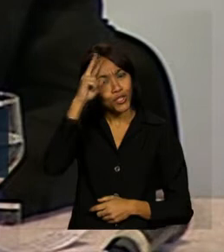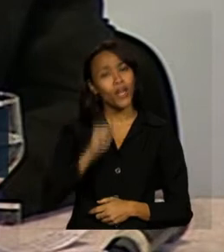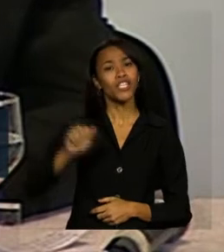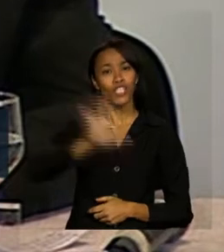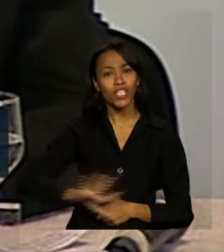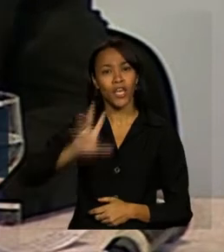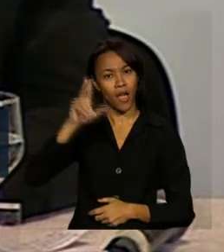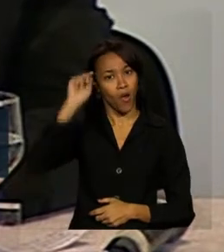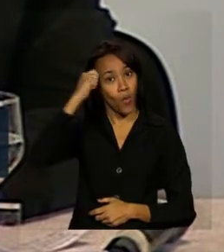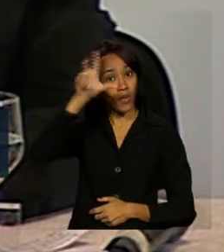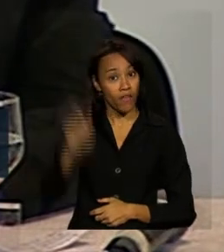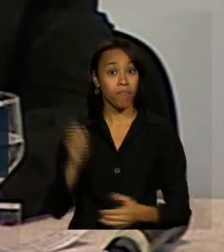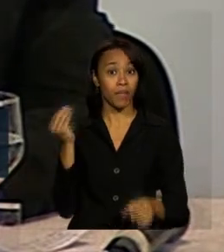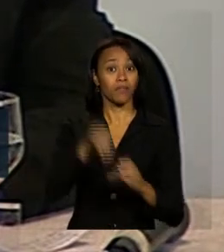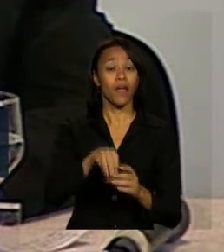implementação da Lei